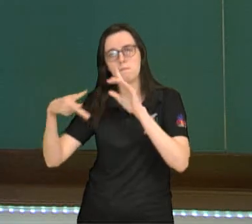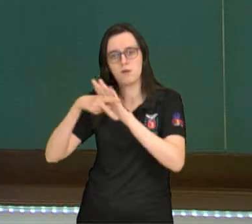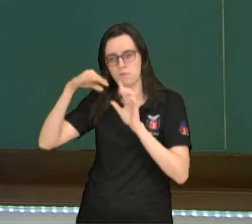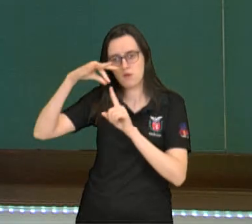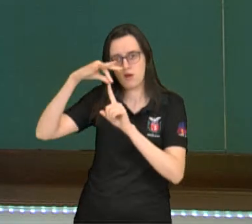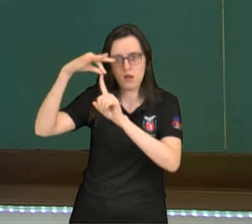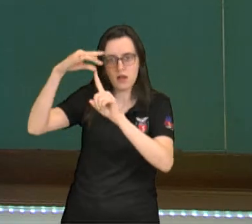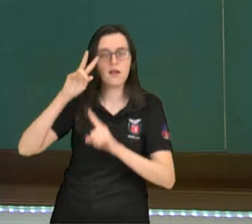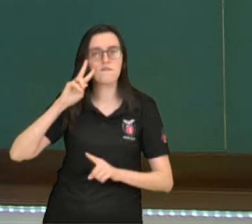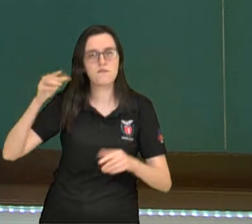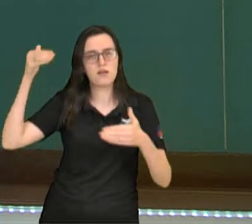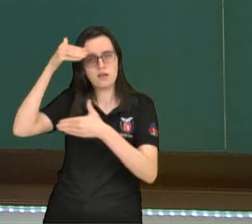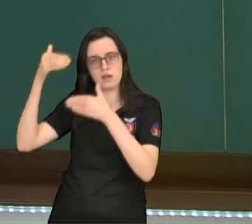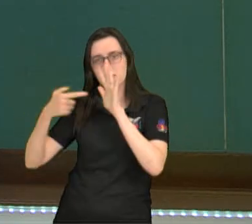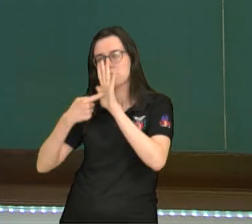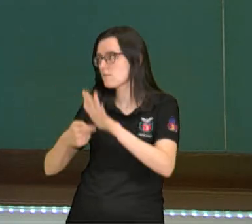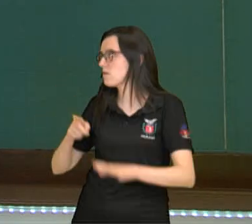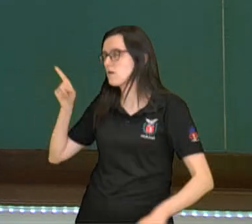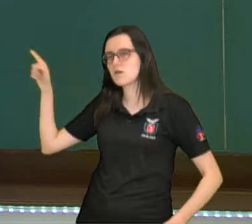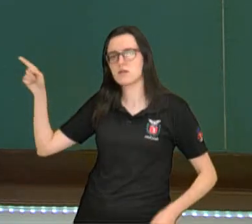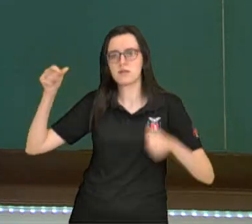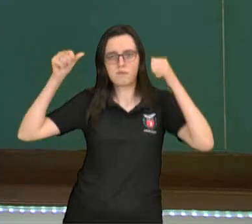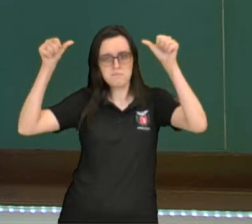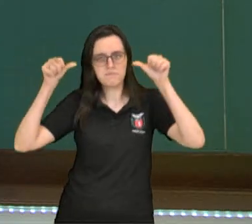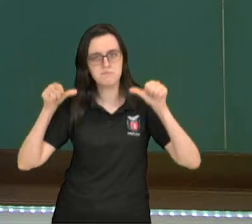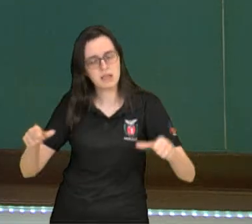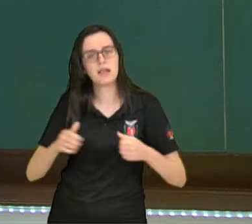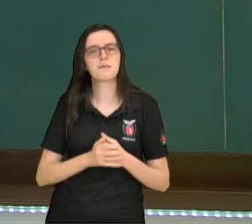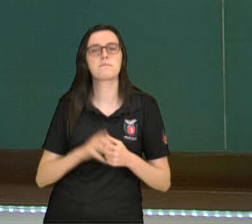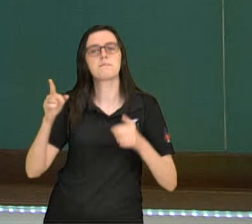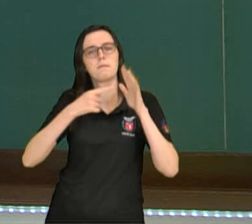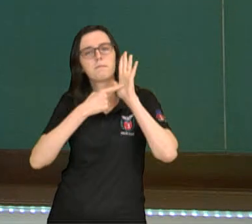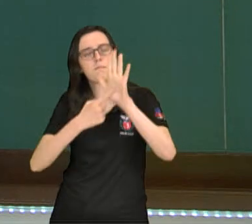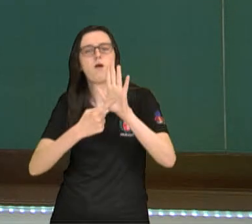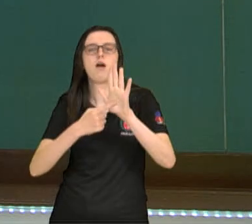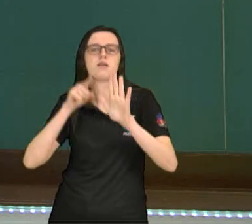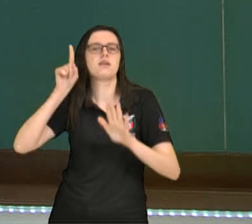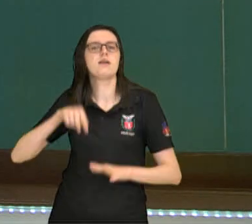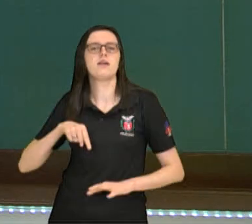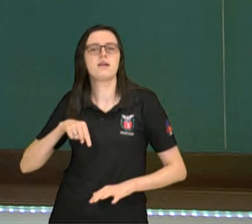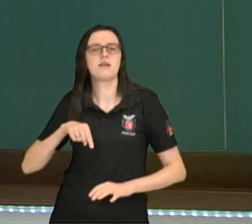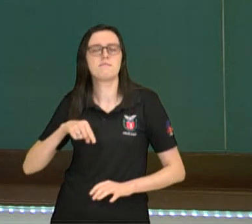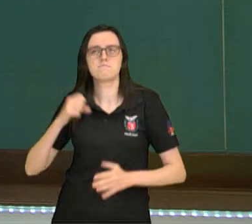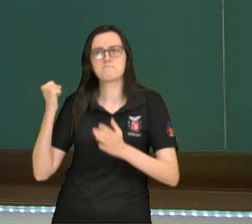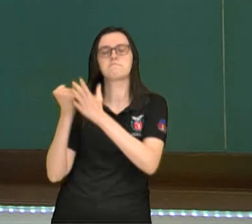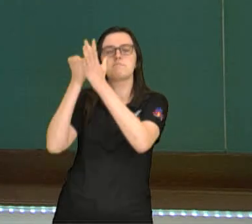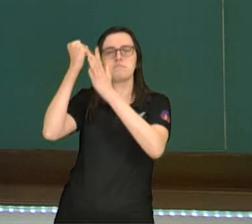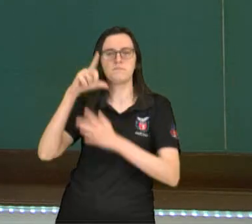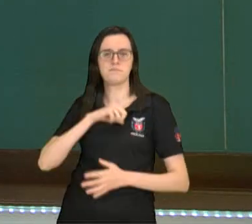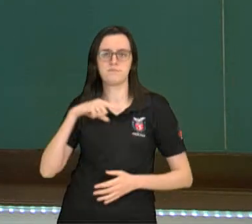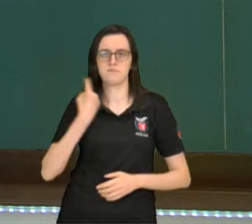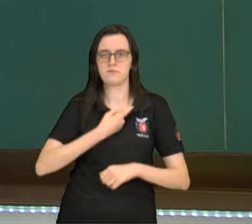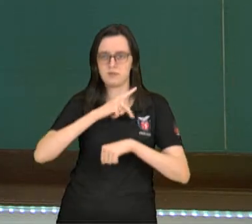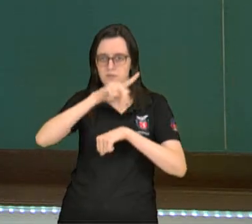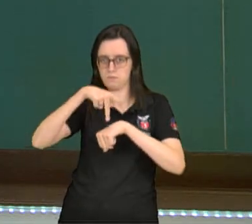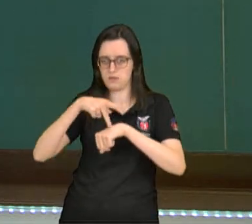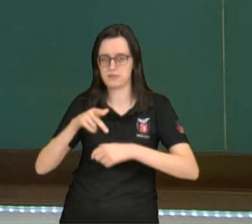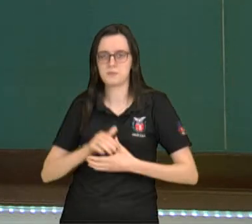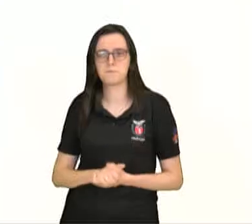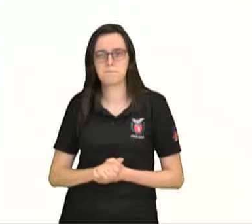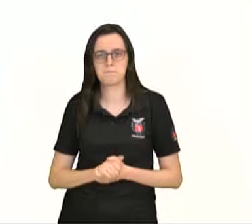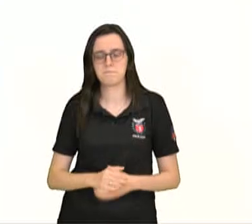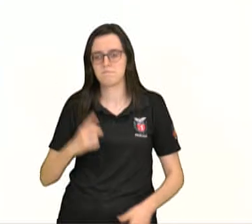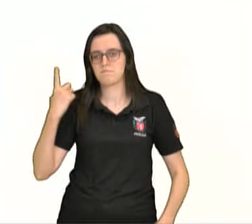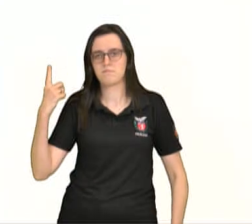aqui no slide, eles com os mapas, né, para demonstrar ali um marco que teve no nosso país.